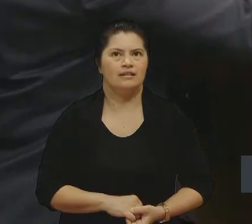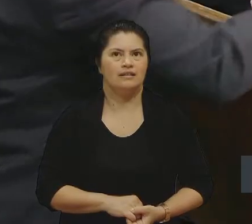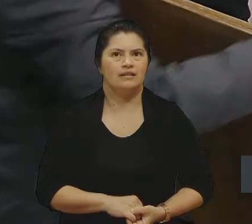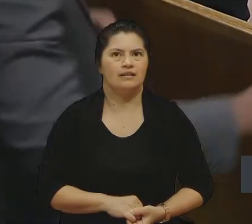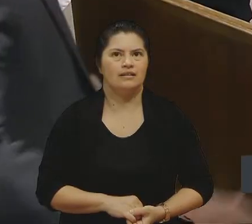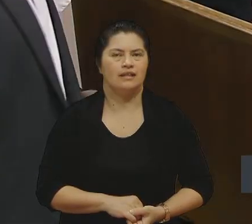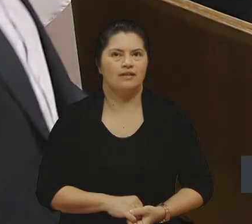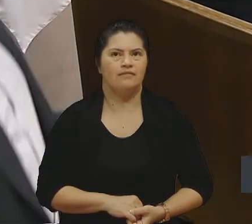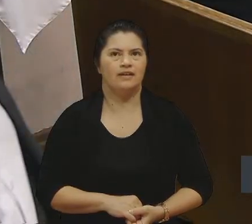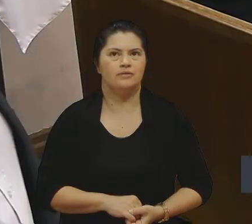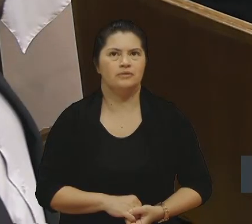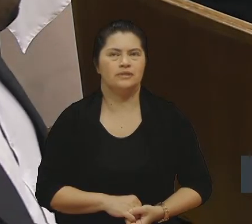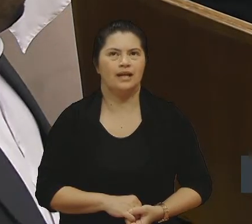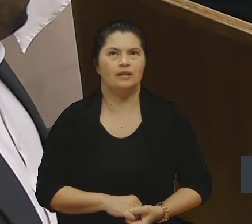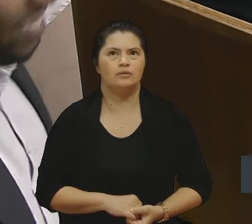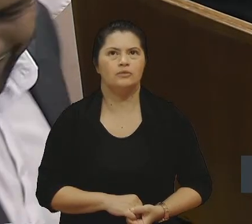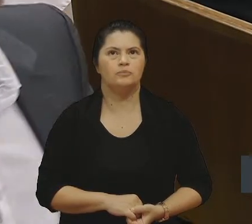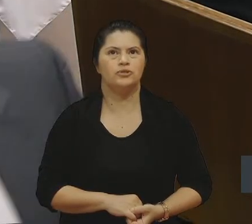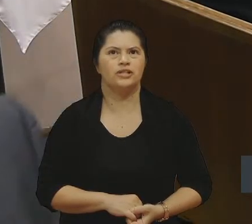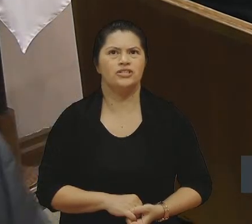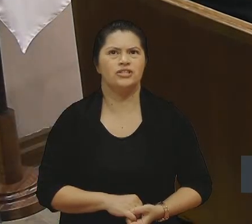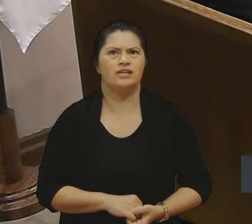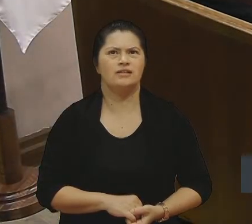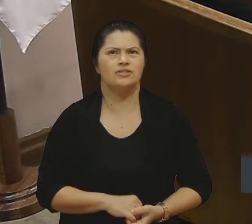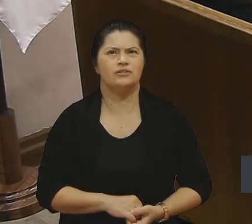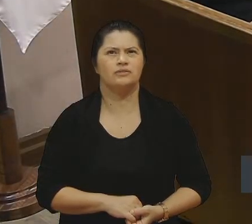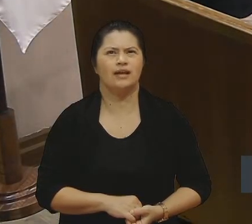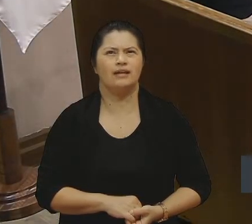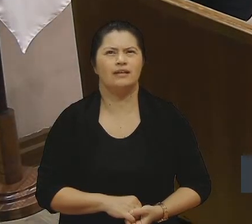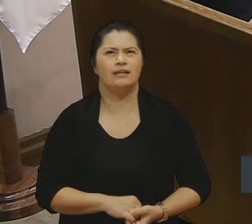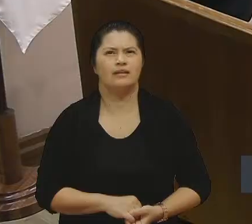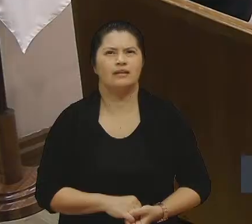Aqui. Mas vou ficar melhor na filmagem se eu ficar mais alto assim, ó.